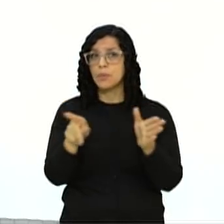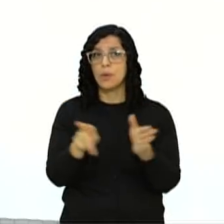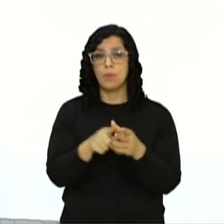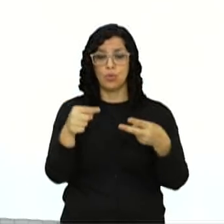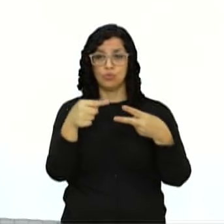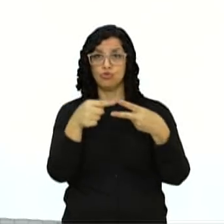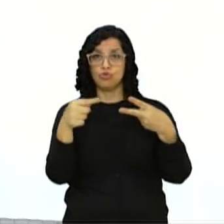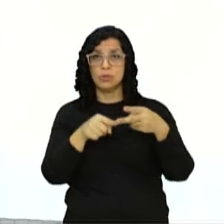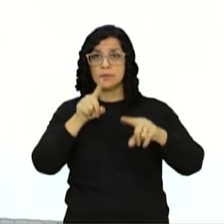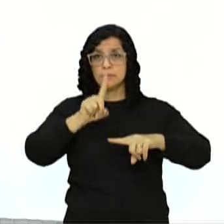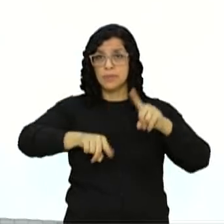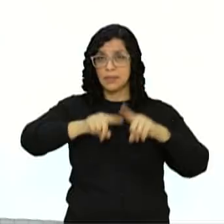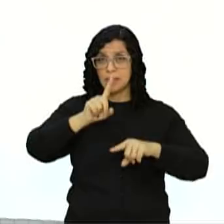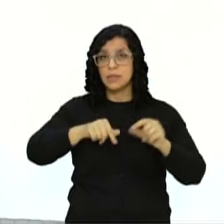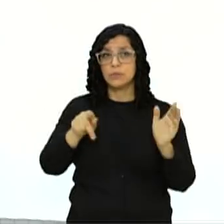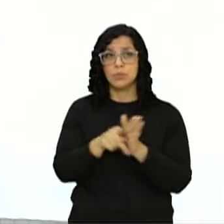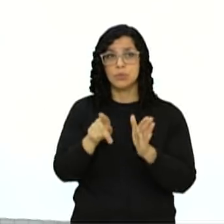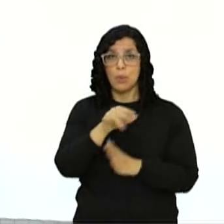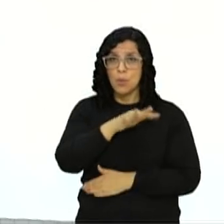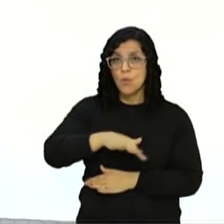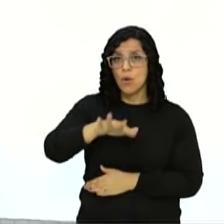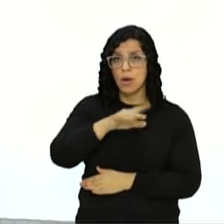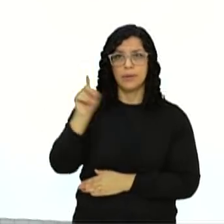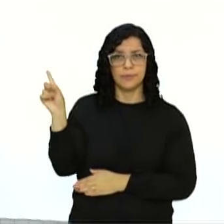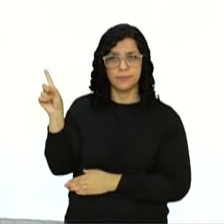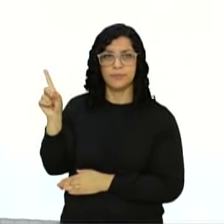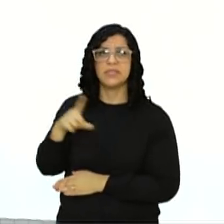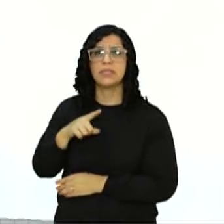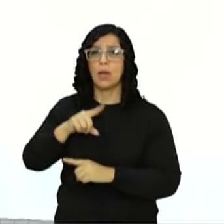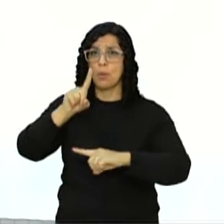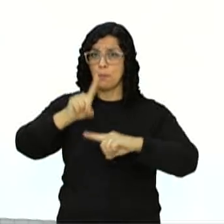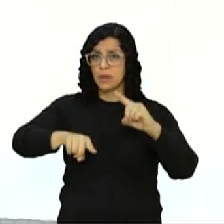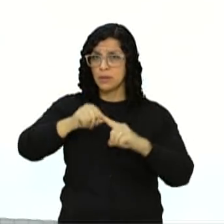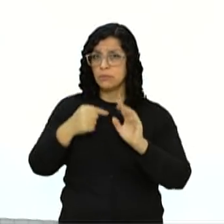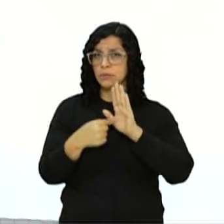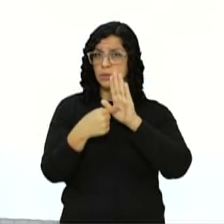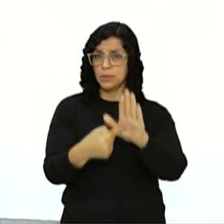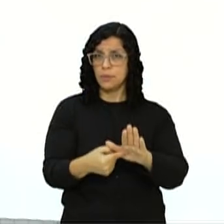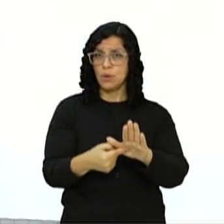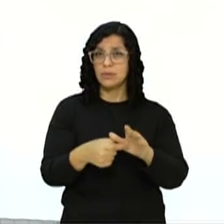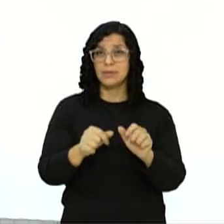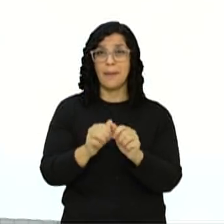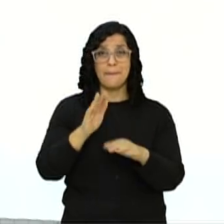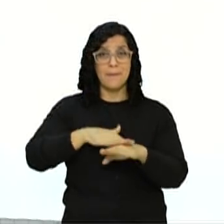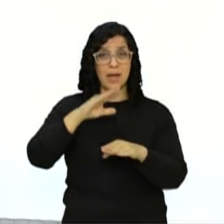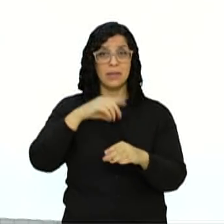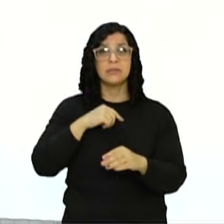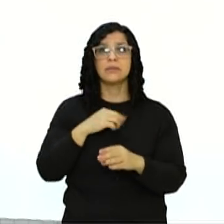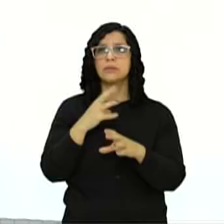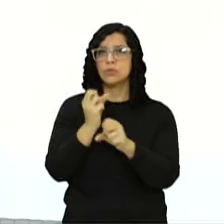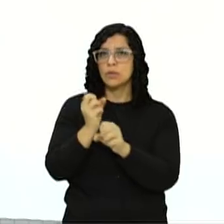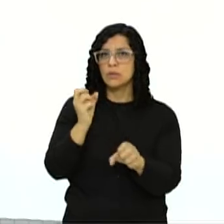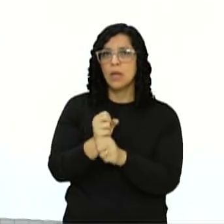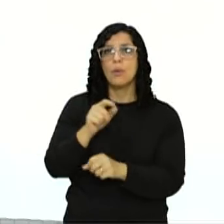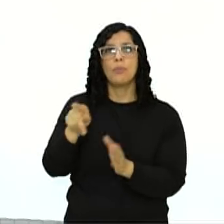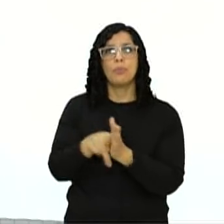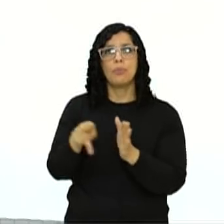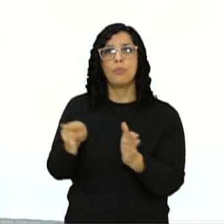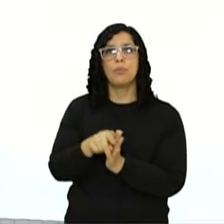2 materiais distintos nesta solução. O material que é presente em maior quantidade nós chamamos